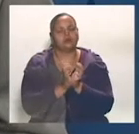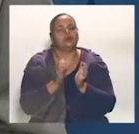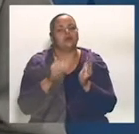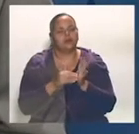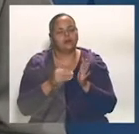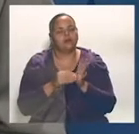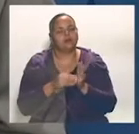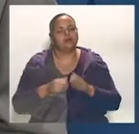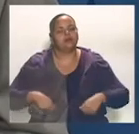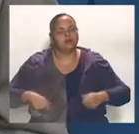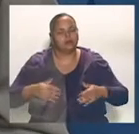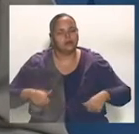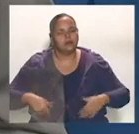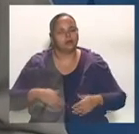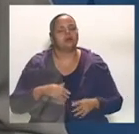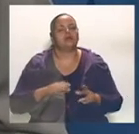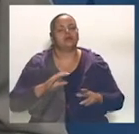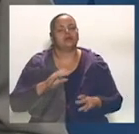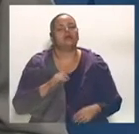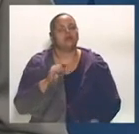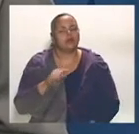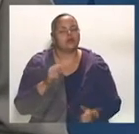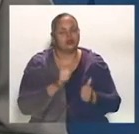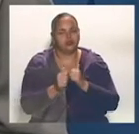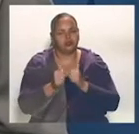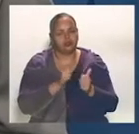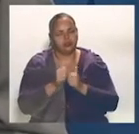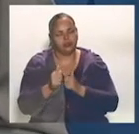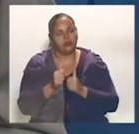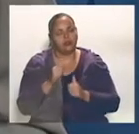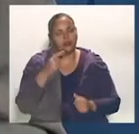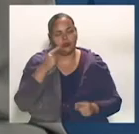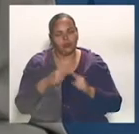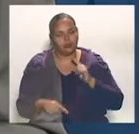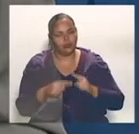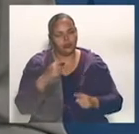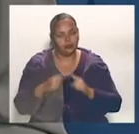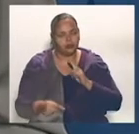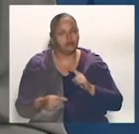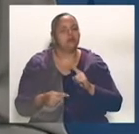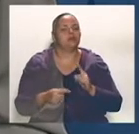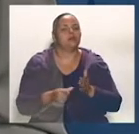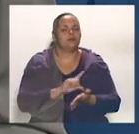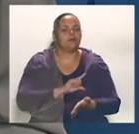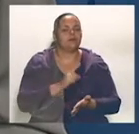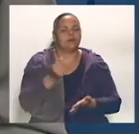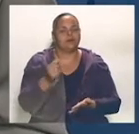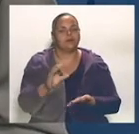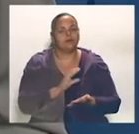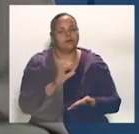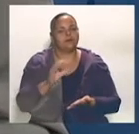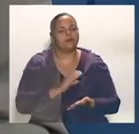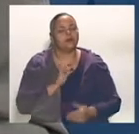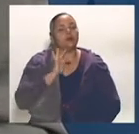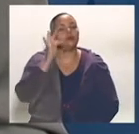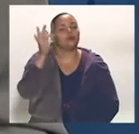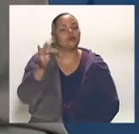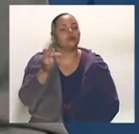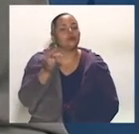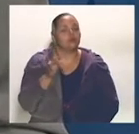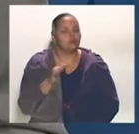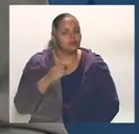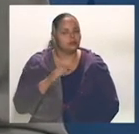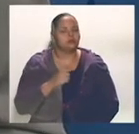em 80% da receita total com o futebol, proibição de antecipação de receita para